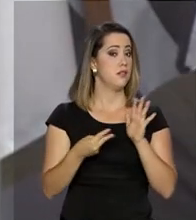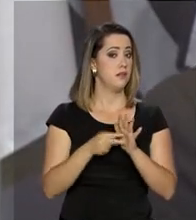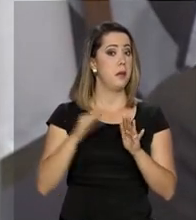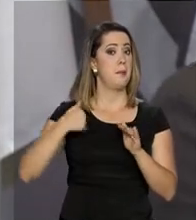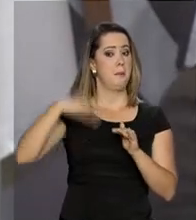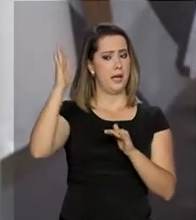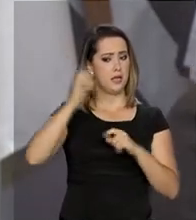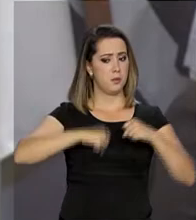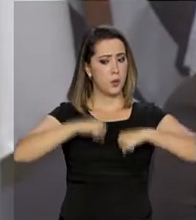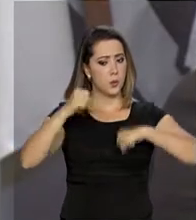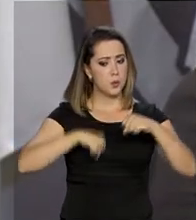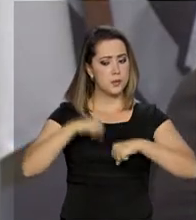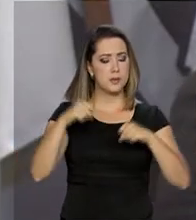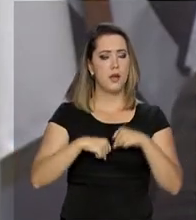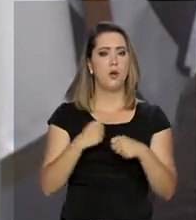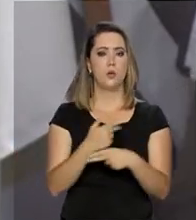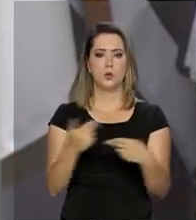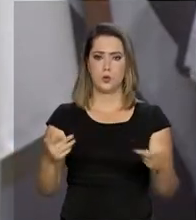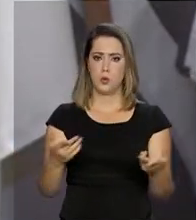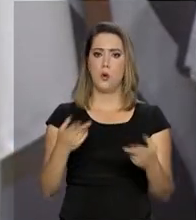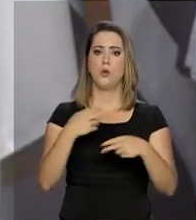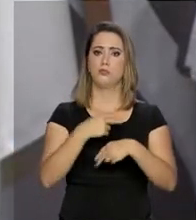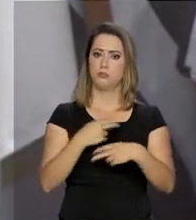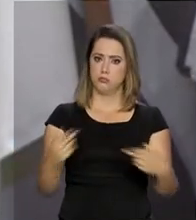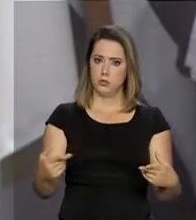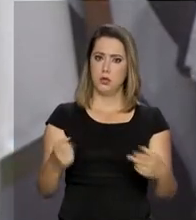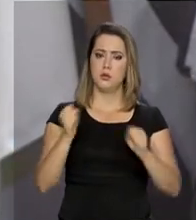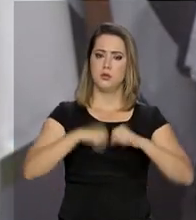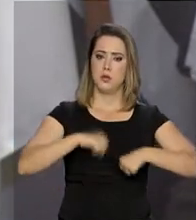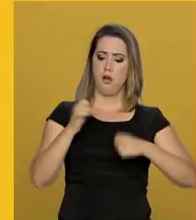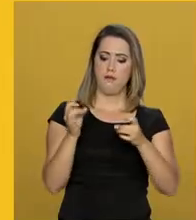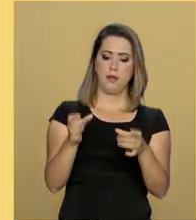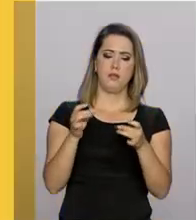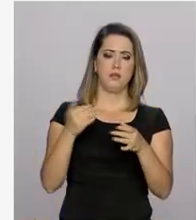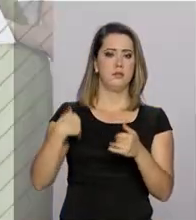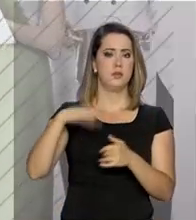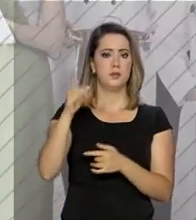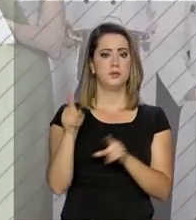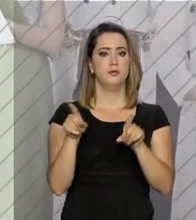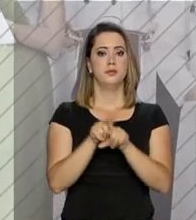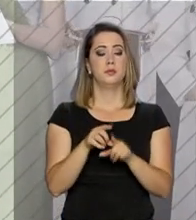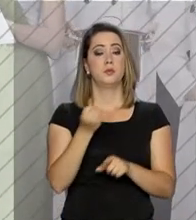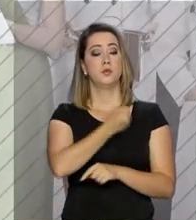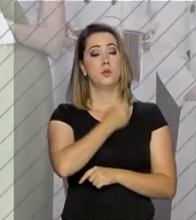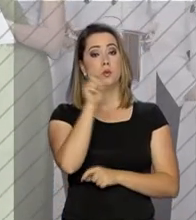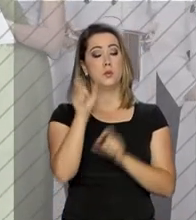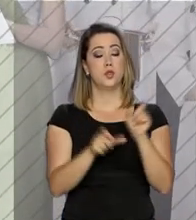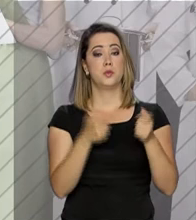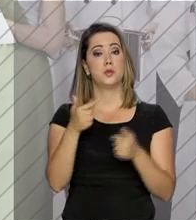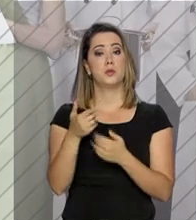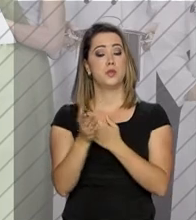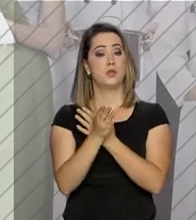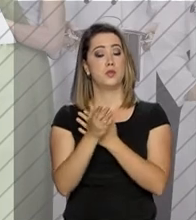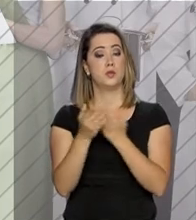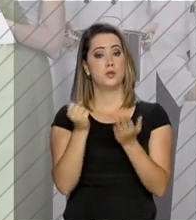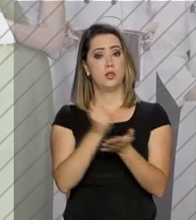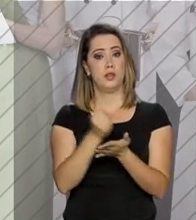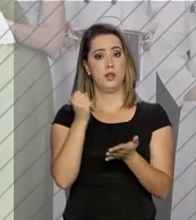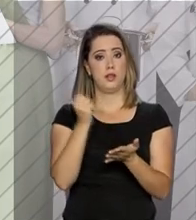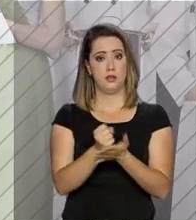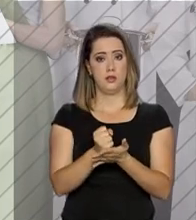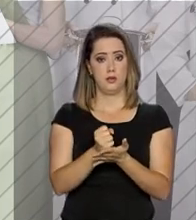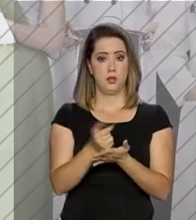aumento de procura o bem industriais a produção está no jamor o seu crescimento o número de empregados sem carteira assinada cresceu